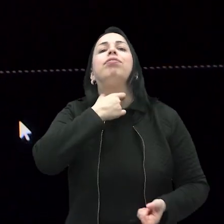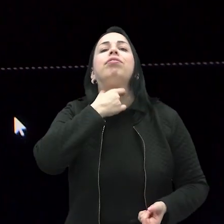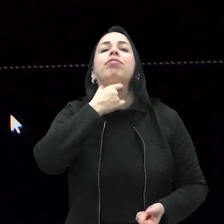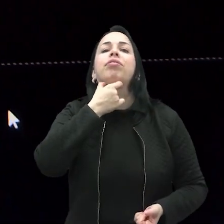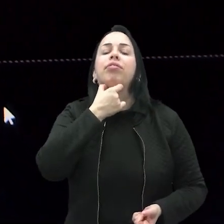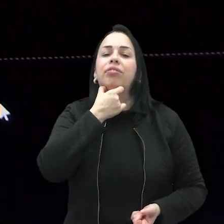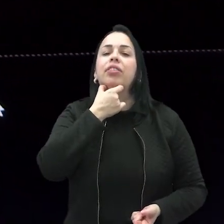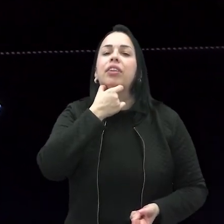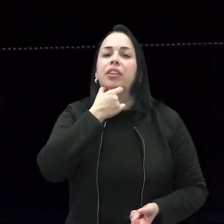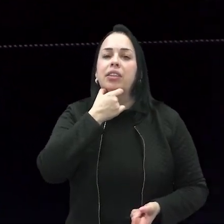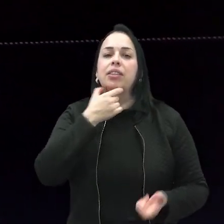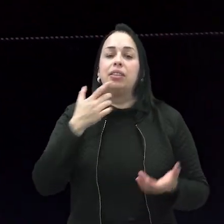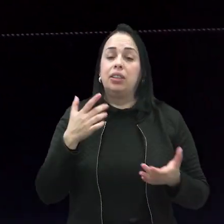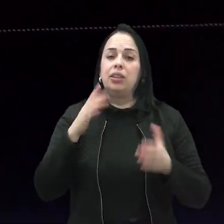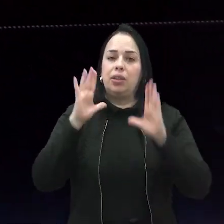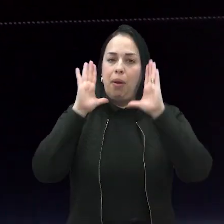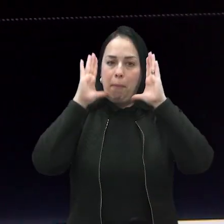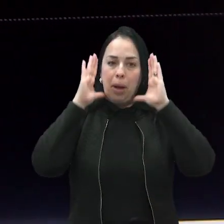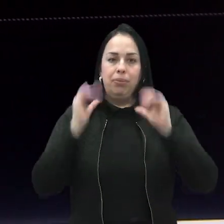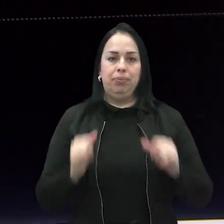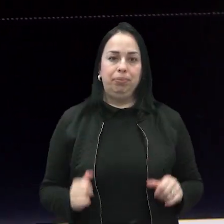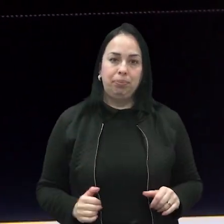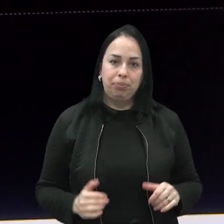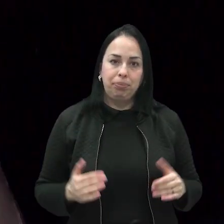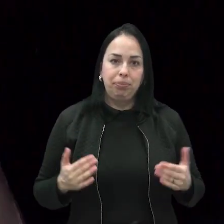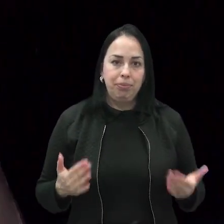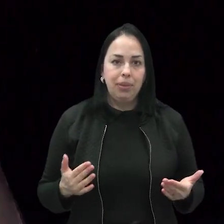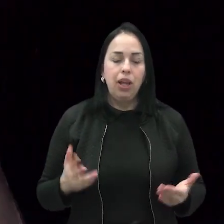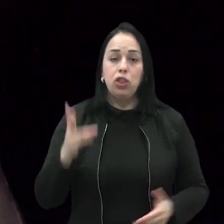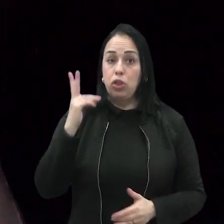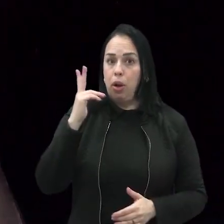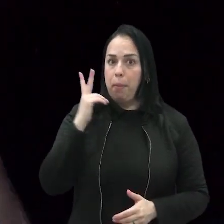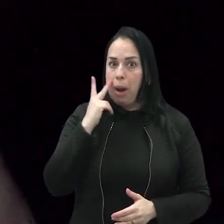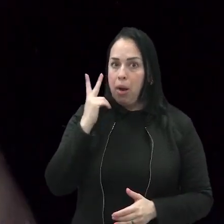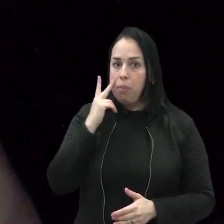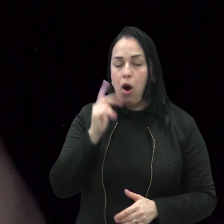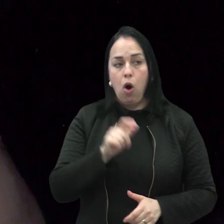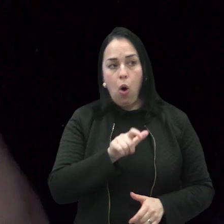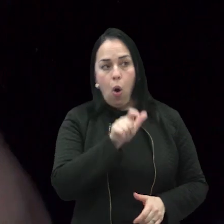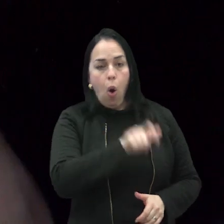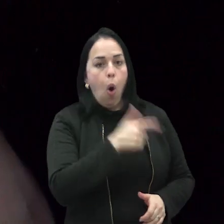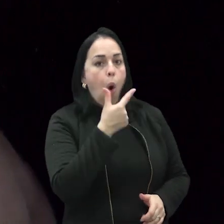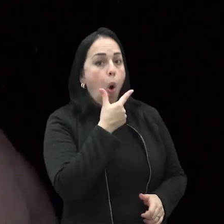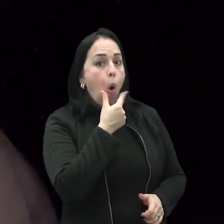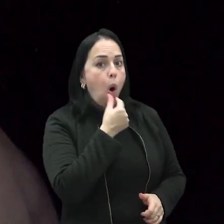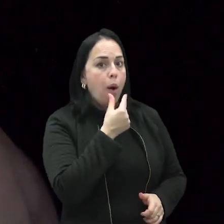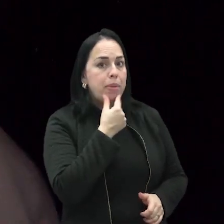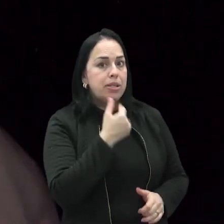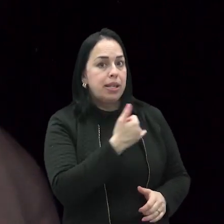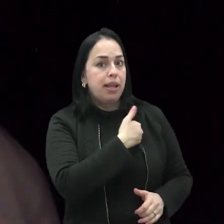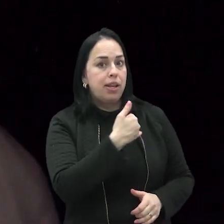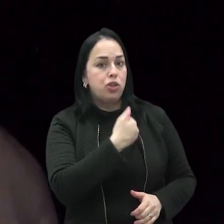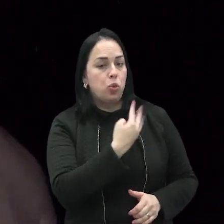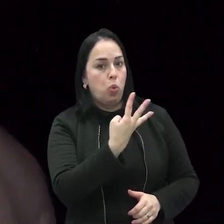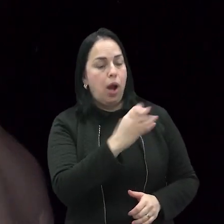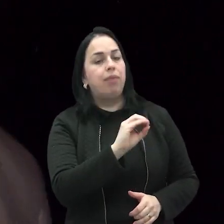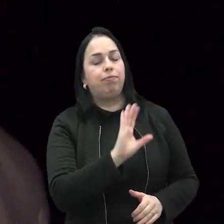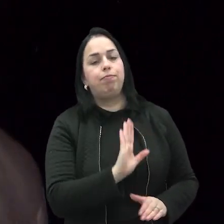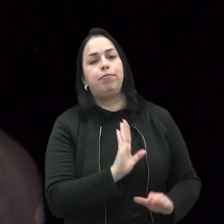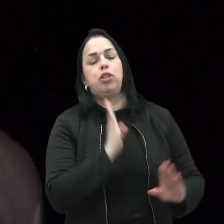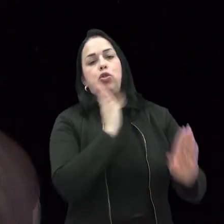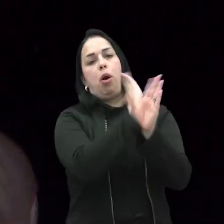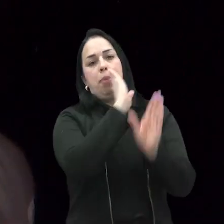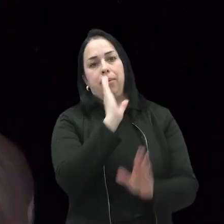comum dentre os tumores malignos de cabeça e pescoço. Geralmente, homens acima de 40 anos são os